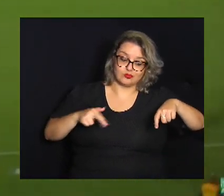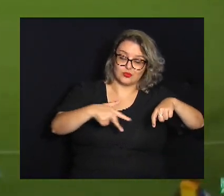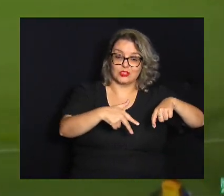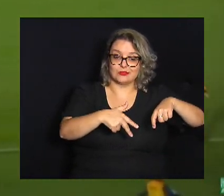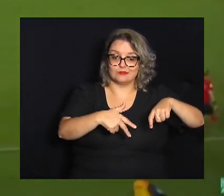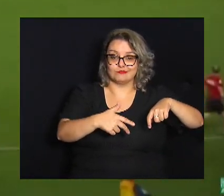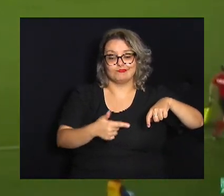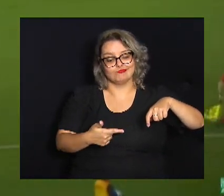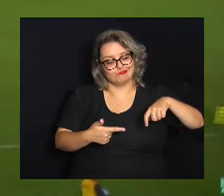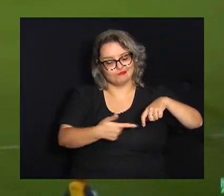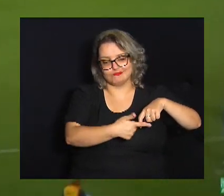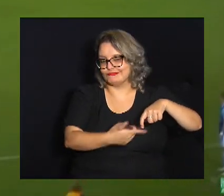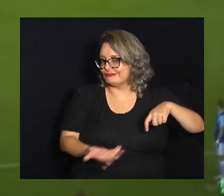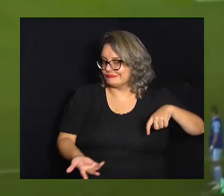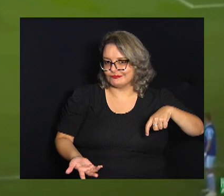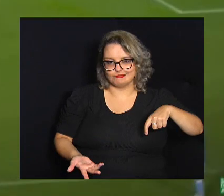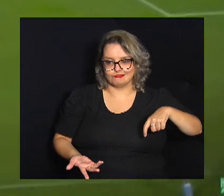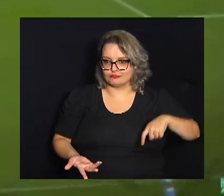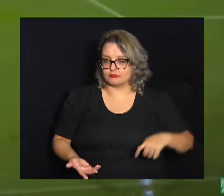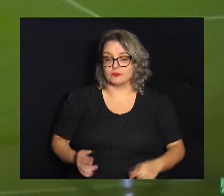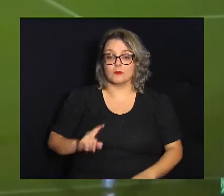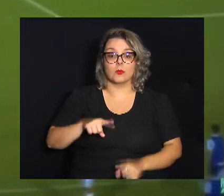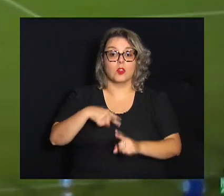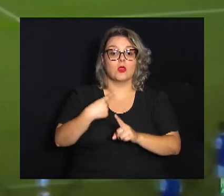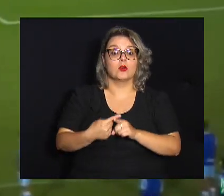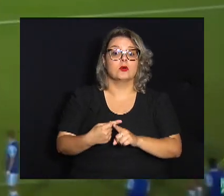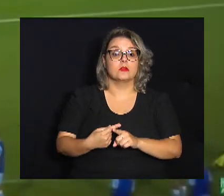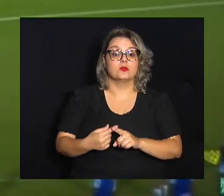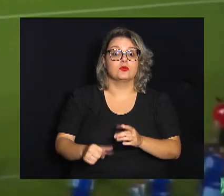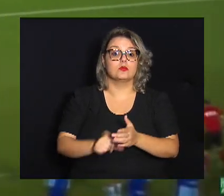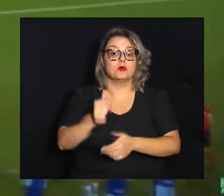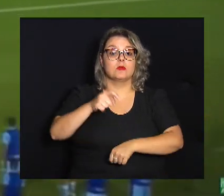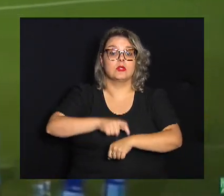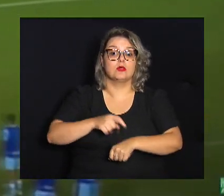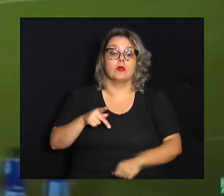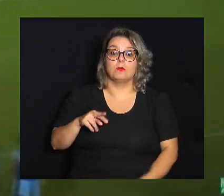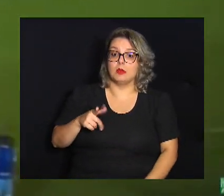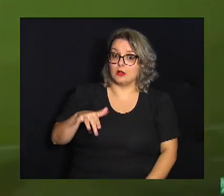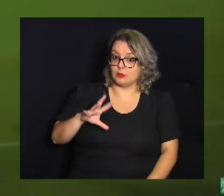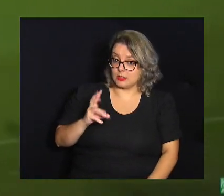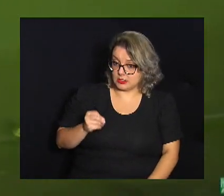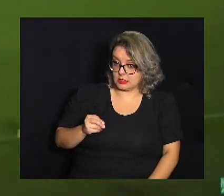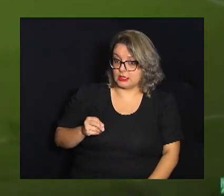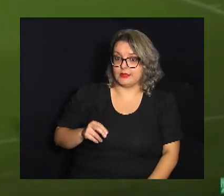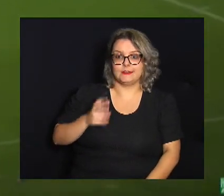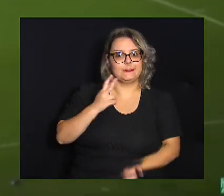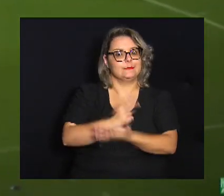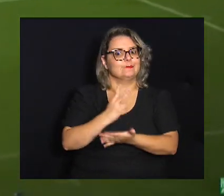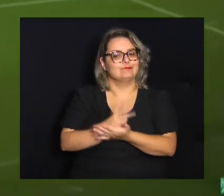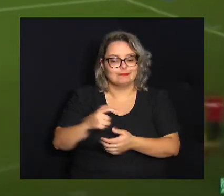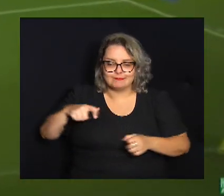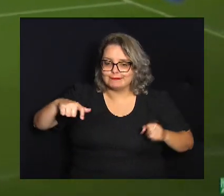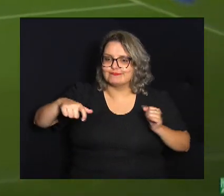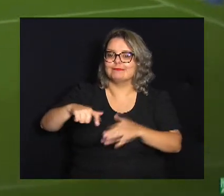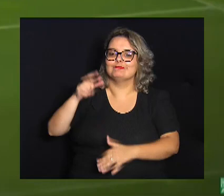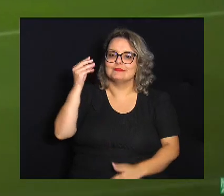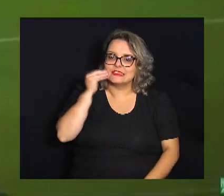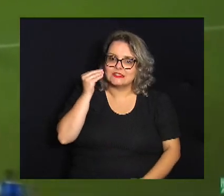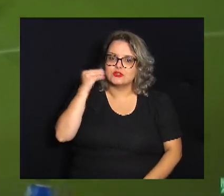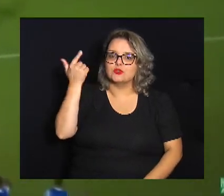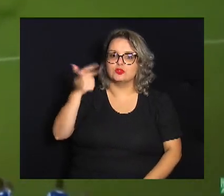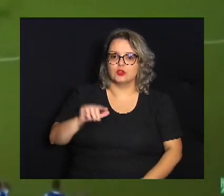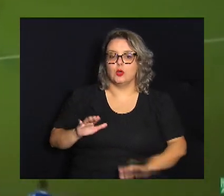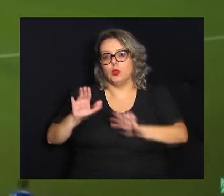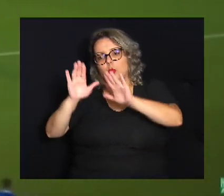à esquerda do gol. Nos acréscimos da primeira etapa, Paulinho Mocelin, sempre ele, tentou de novo,